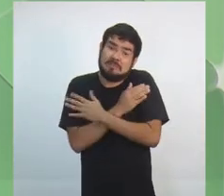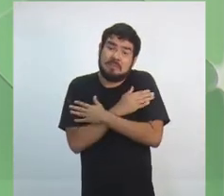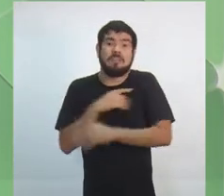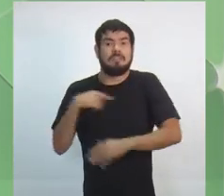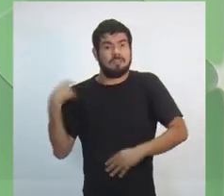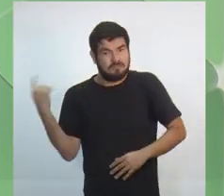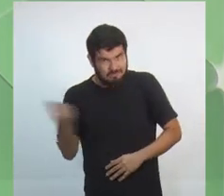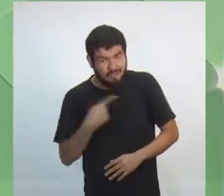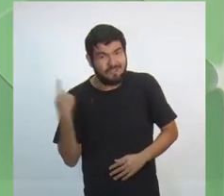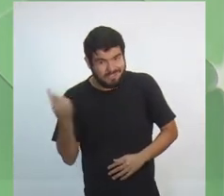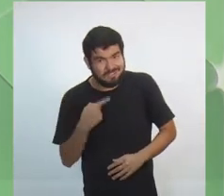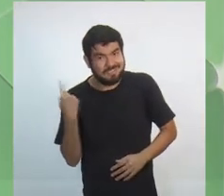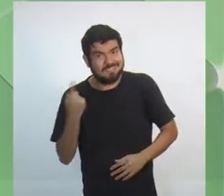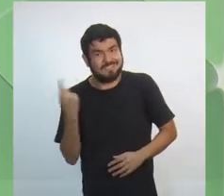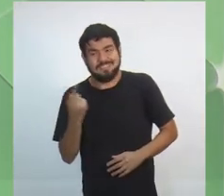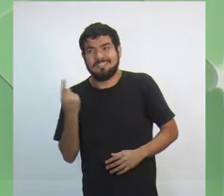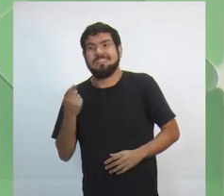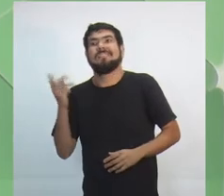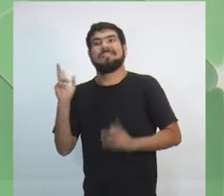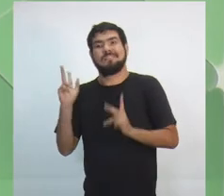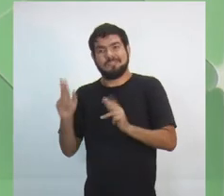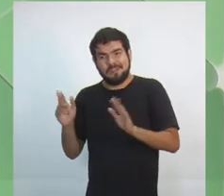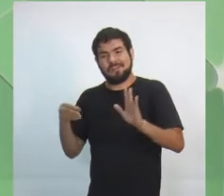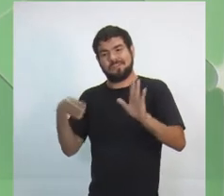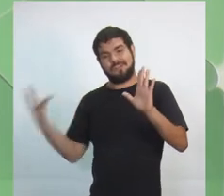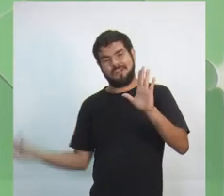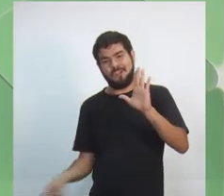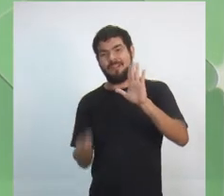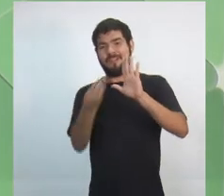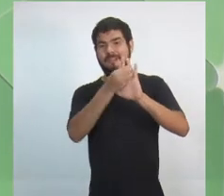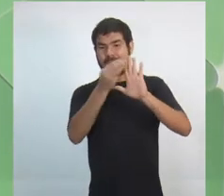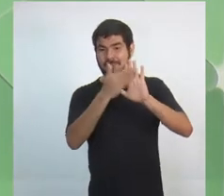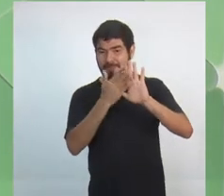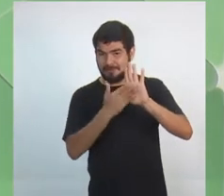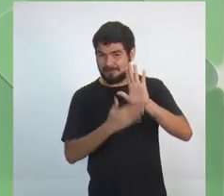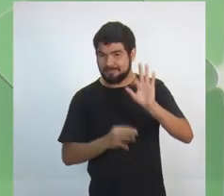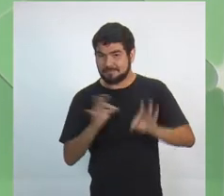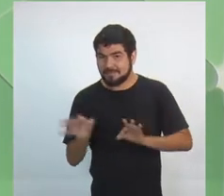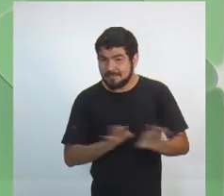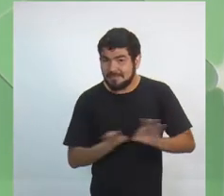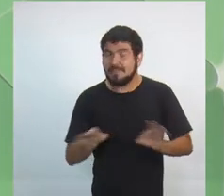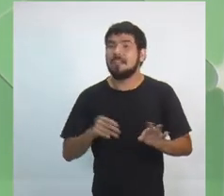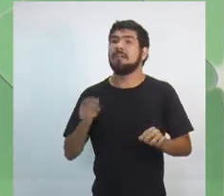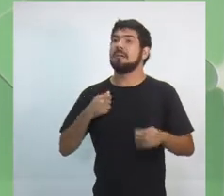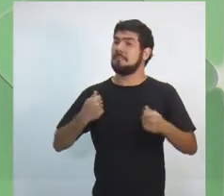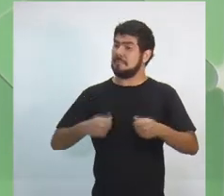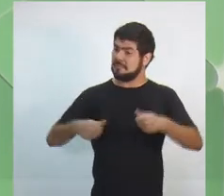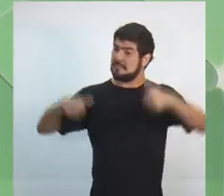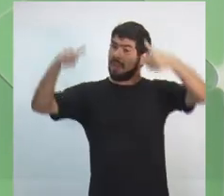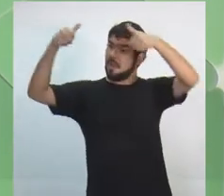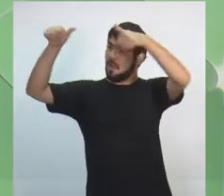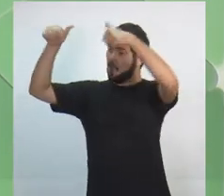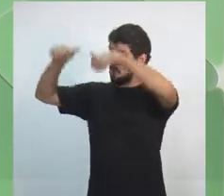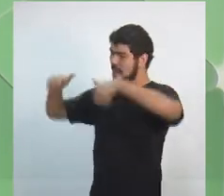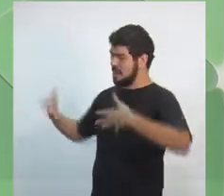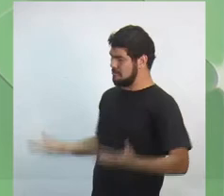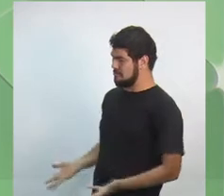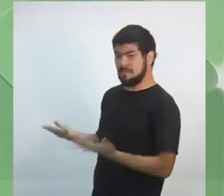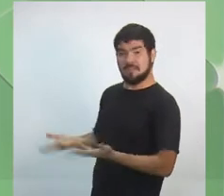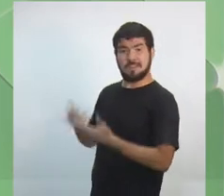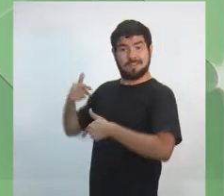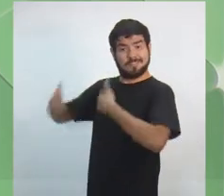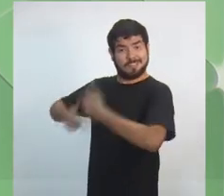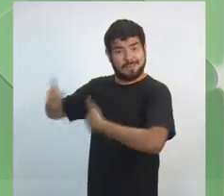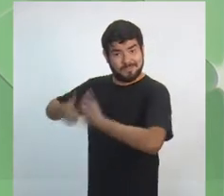nós, né, estamos colocando desde o início do nosso projeto. Nós temos que ter a viabilidade, temos que qualificar os nossos trabalhadores que, de maneira